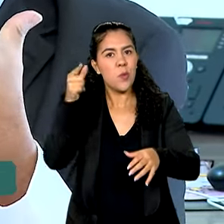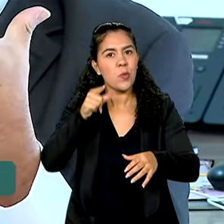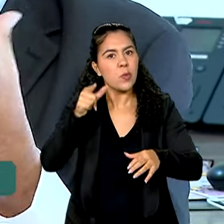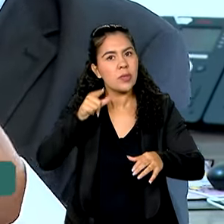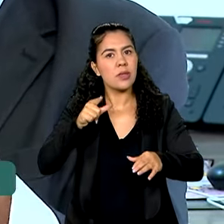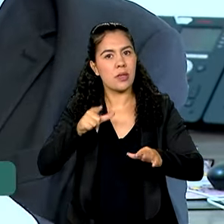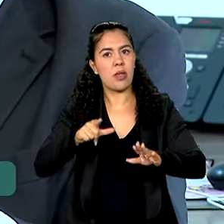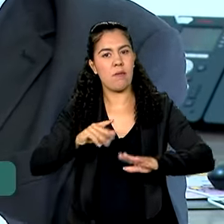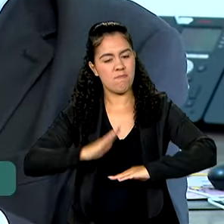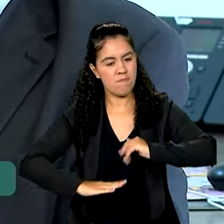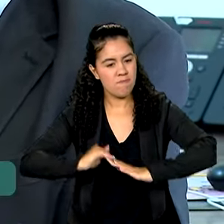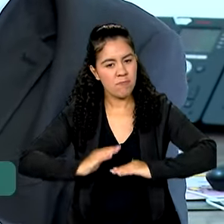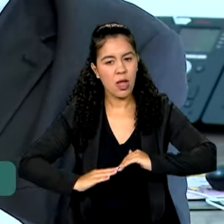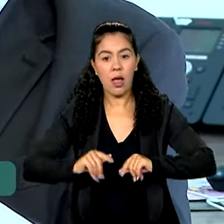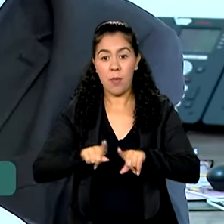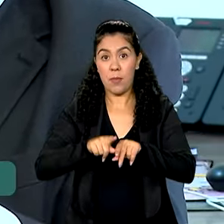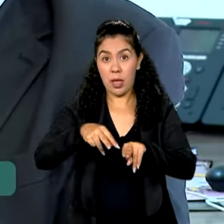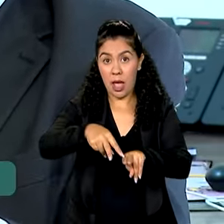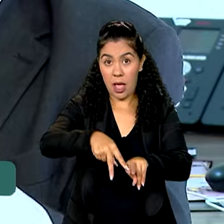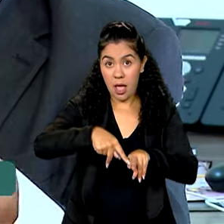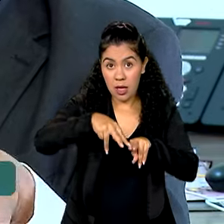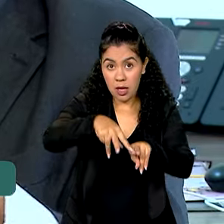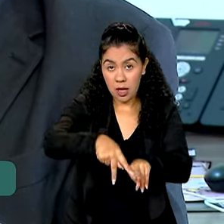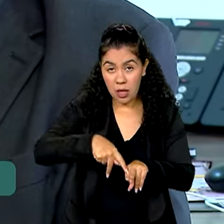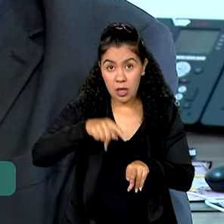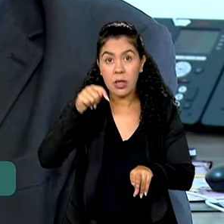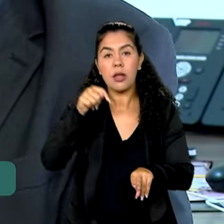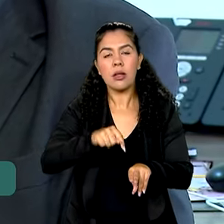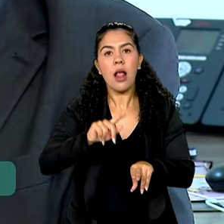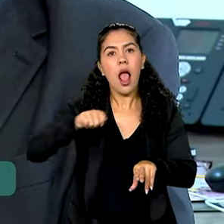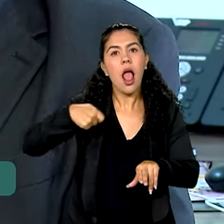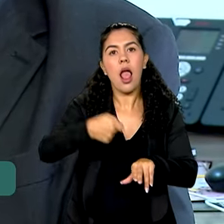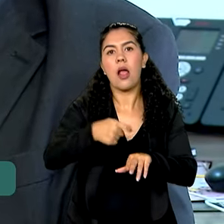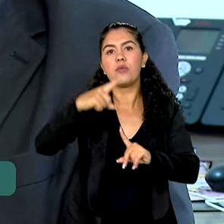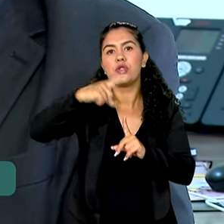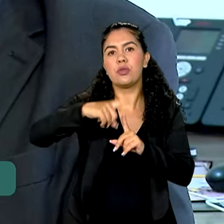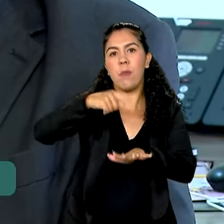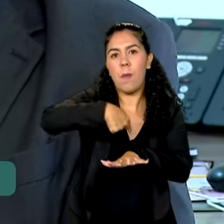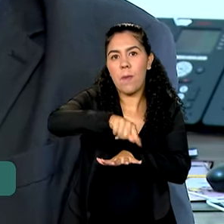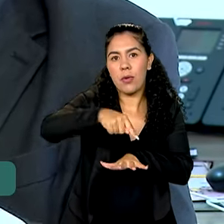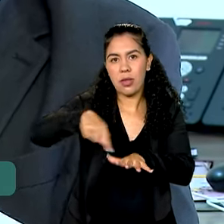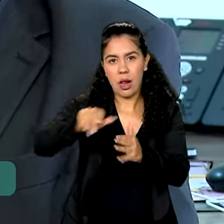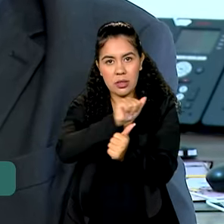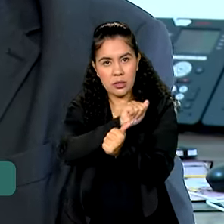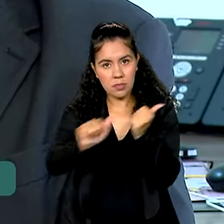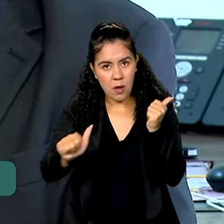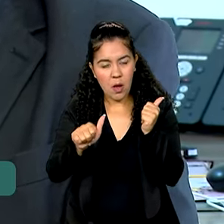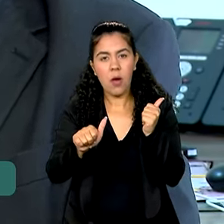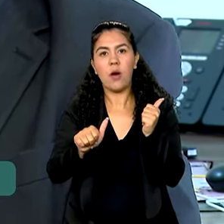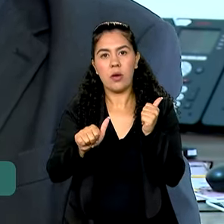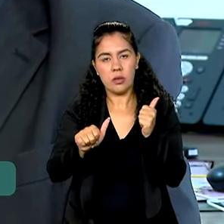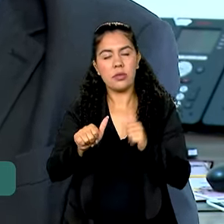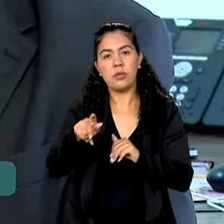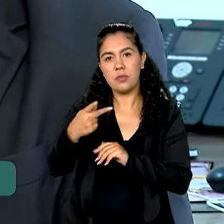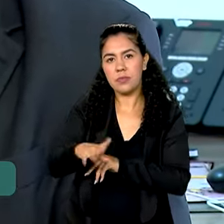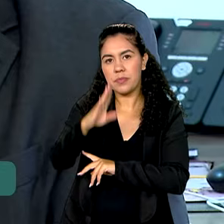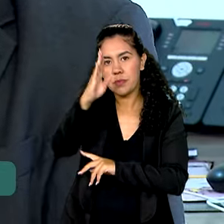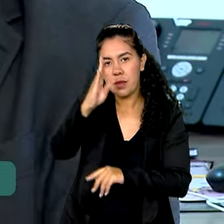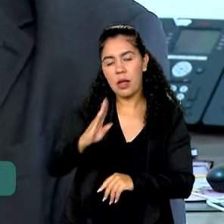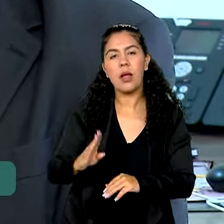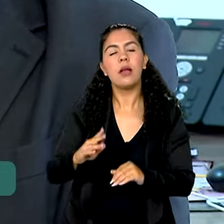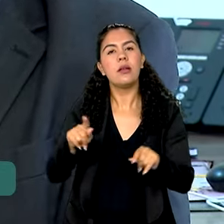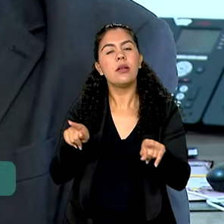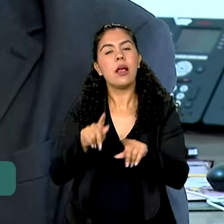rendimento. Hoje, o skate desponta, dentre as modalidades esportivas brasileiras, no alto rendimento, como